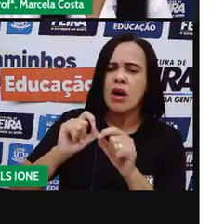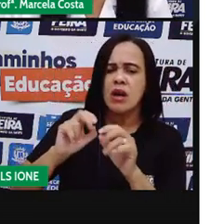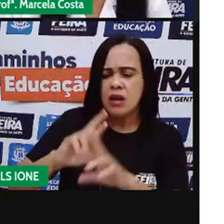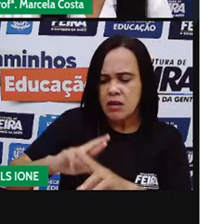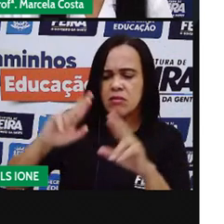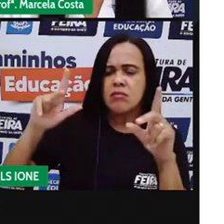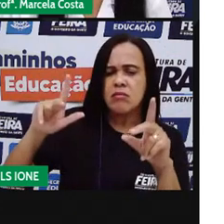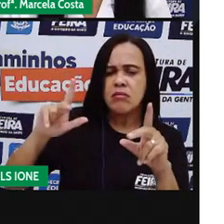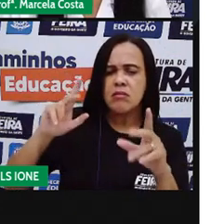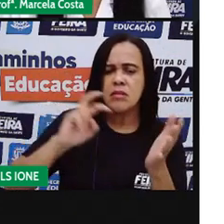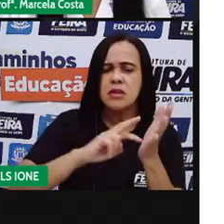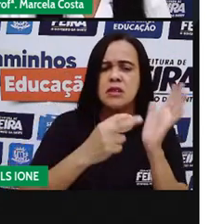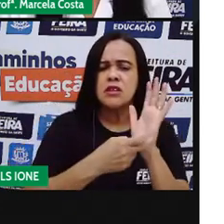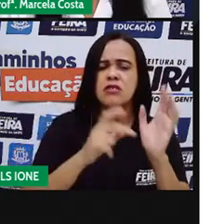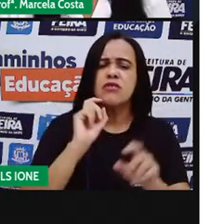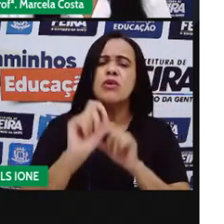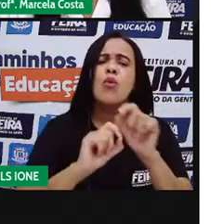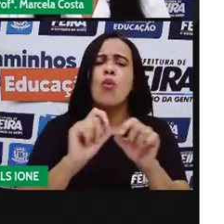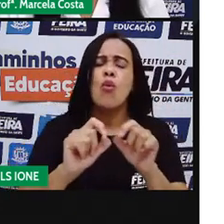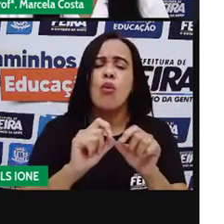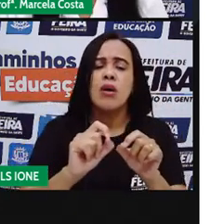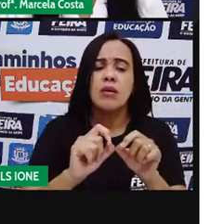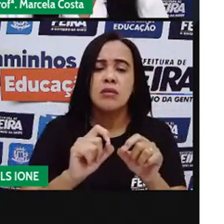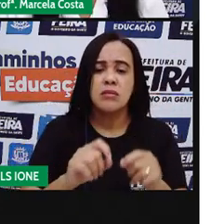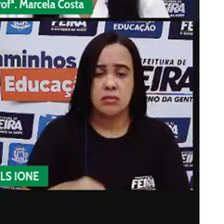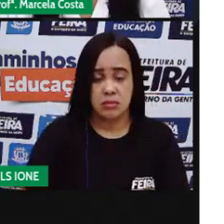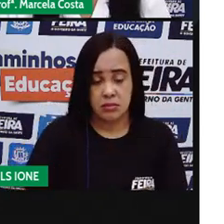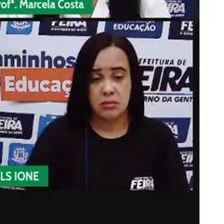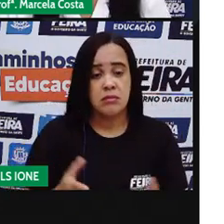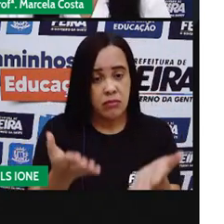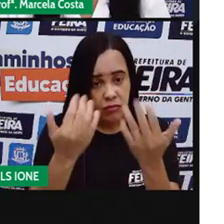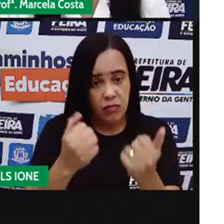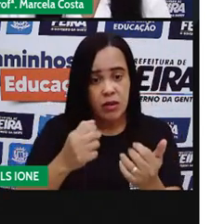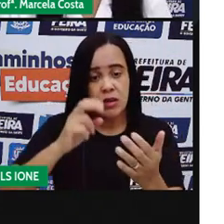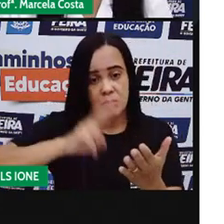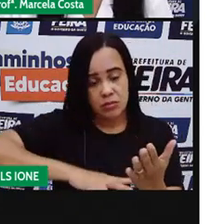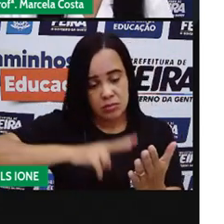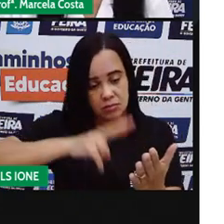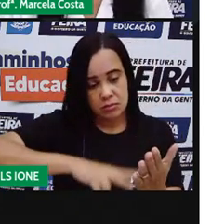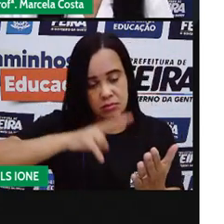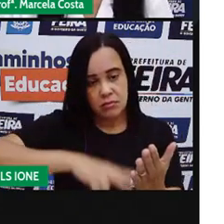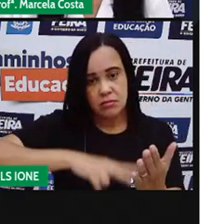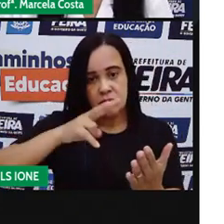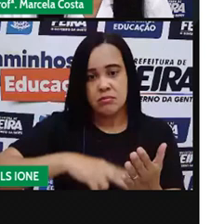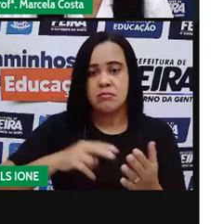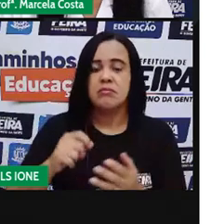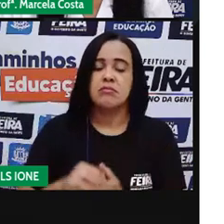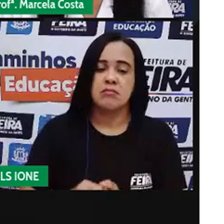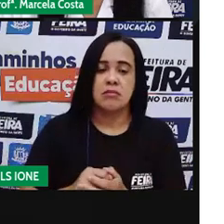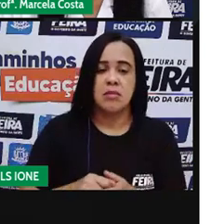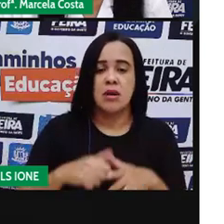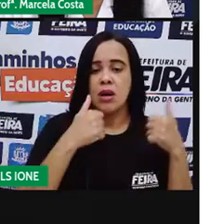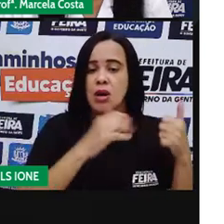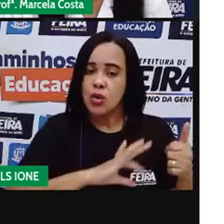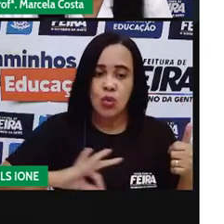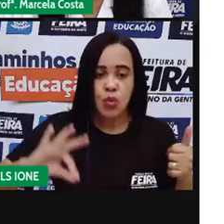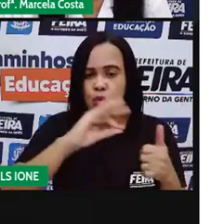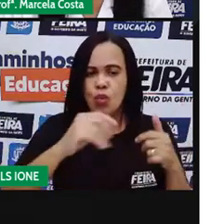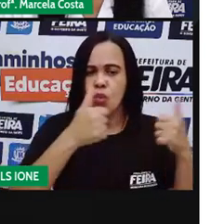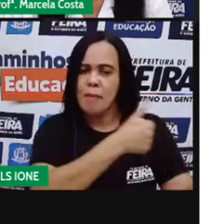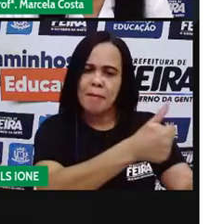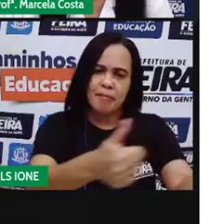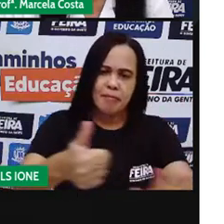Então vamos lá, fazer a leitura juntos. Tudo bem